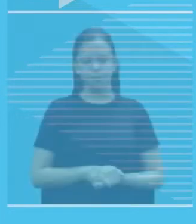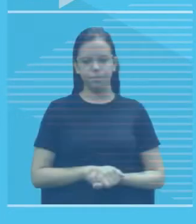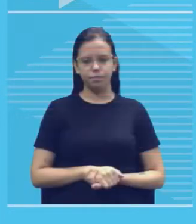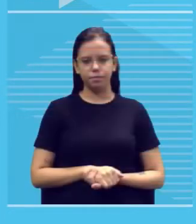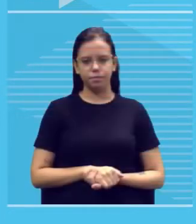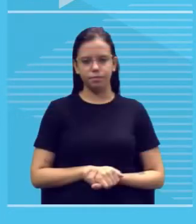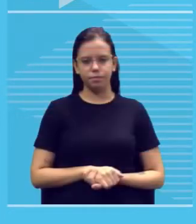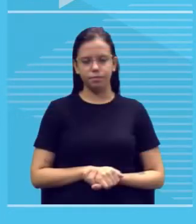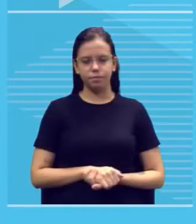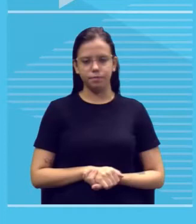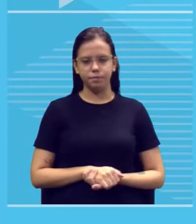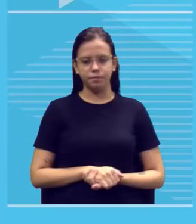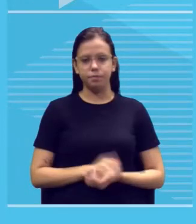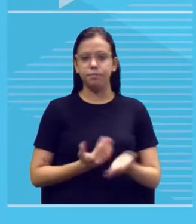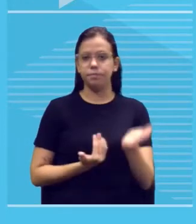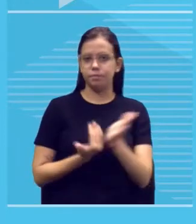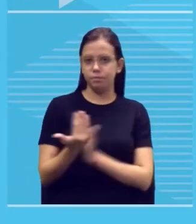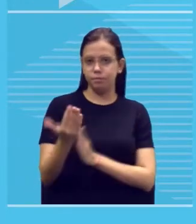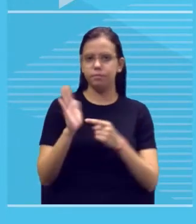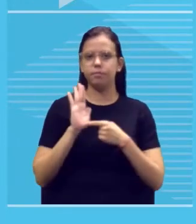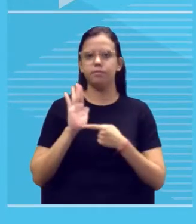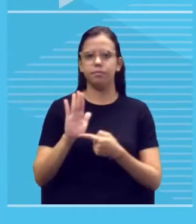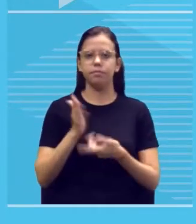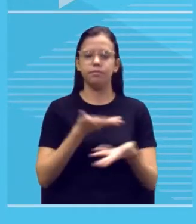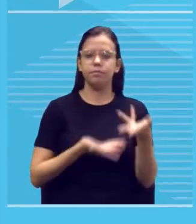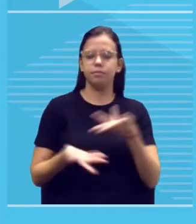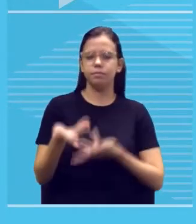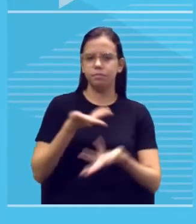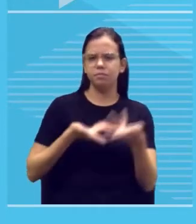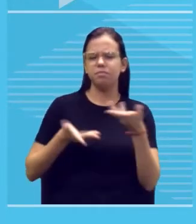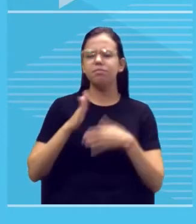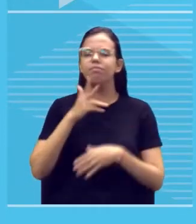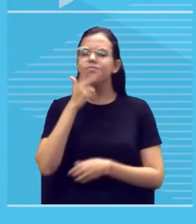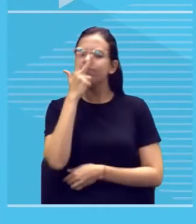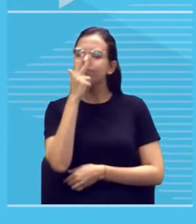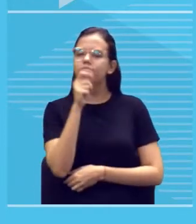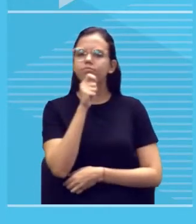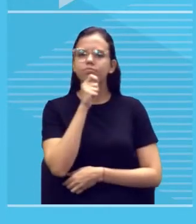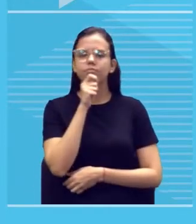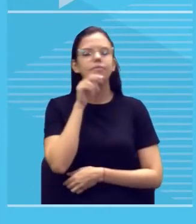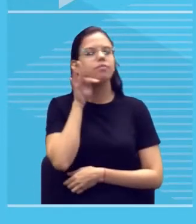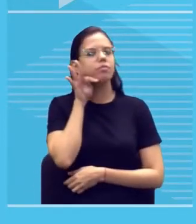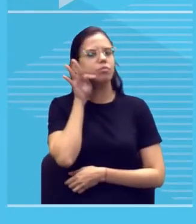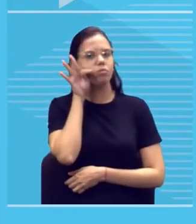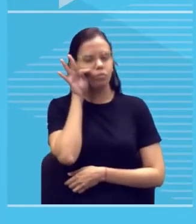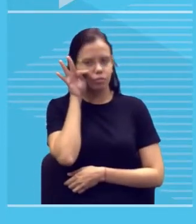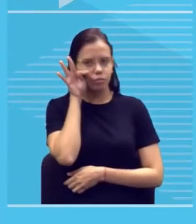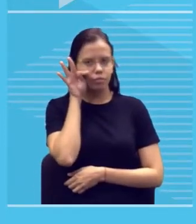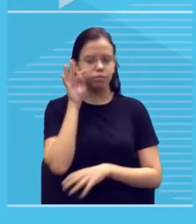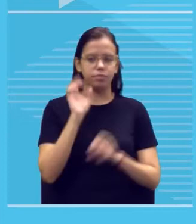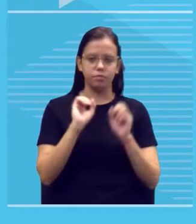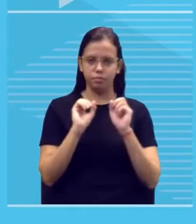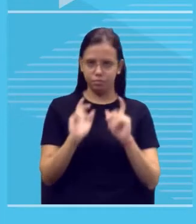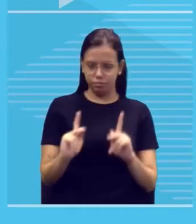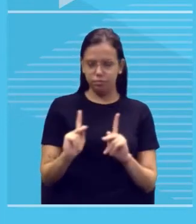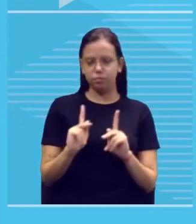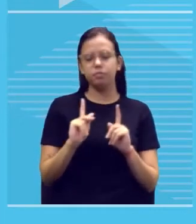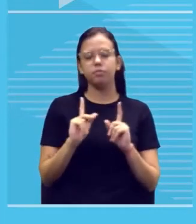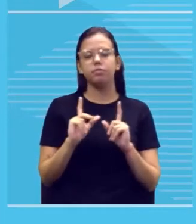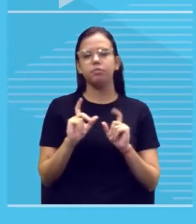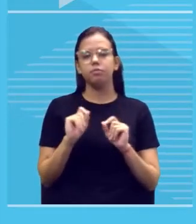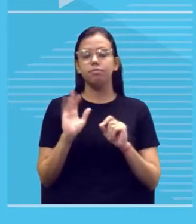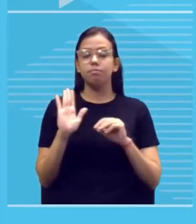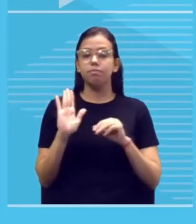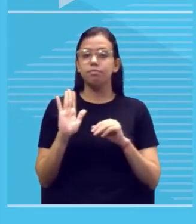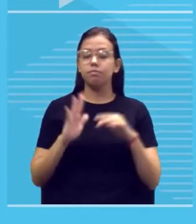aparecer uma certa interação mas era uma interação muito tímida Ok onde no